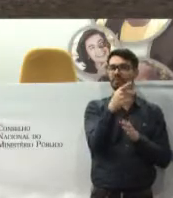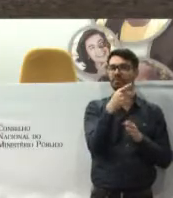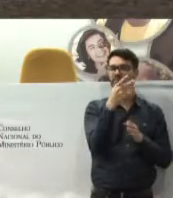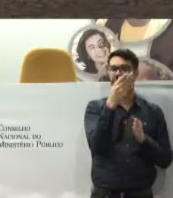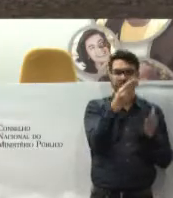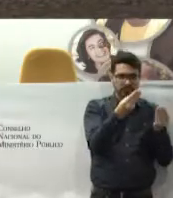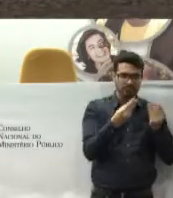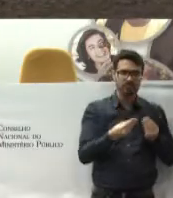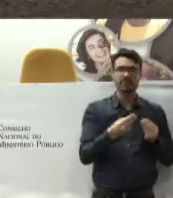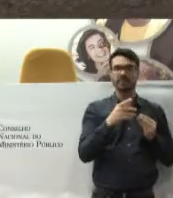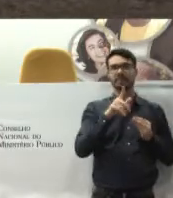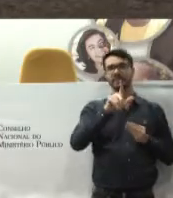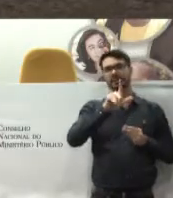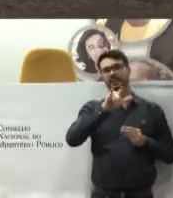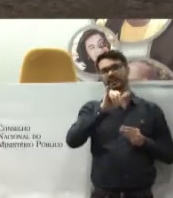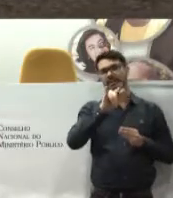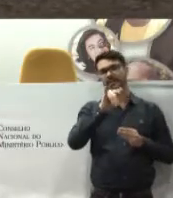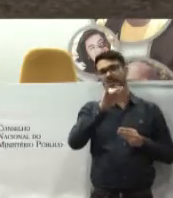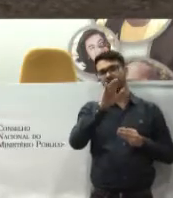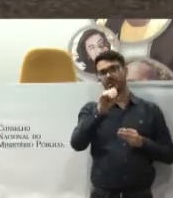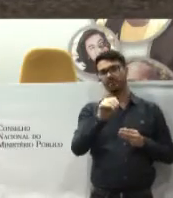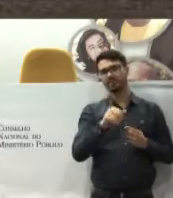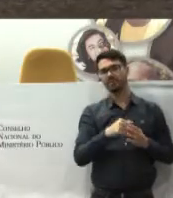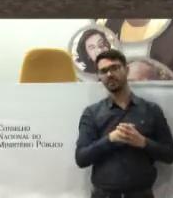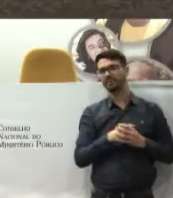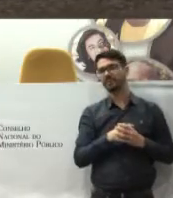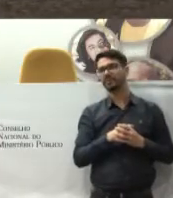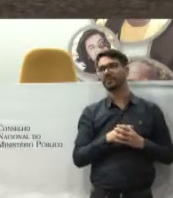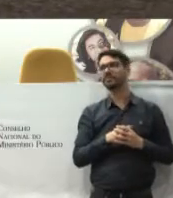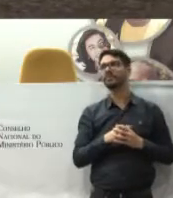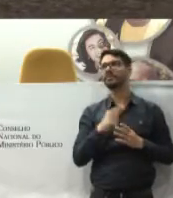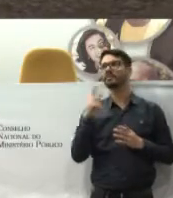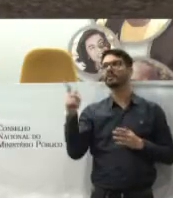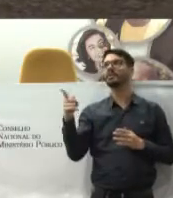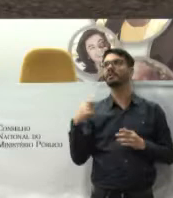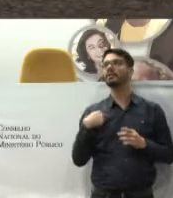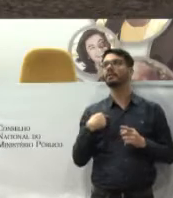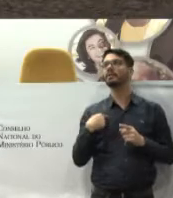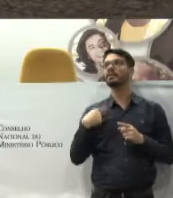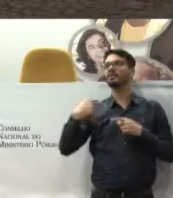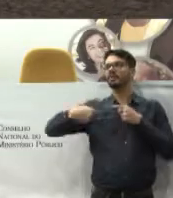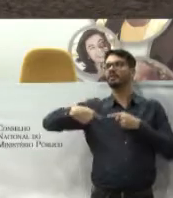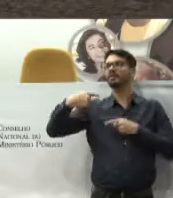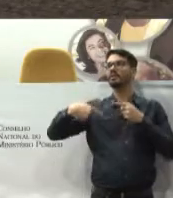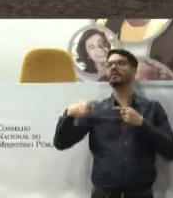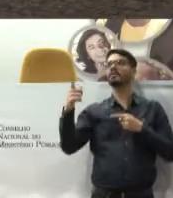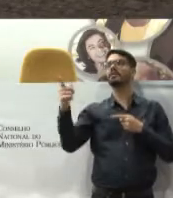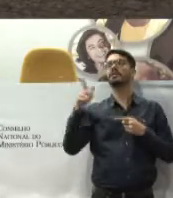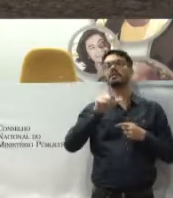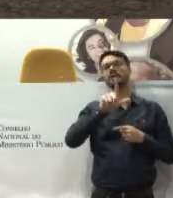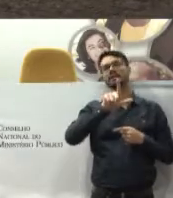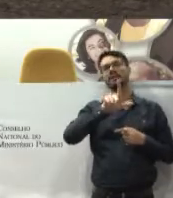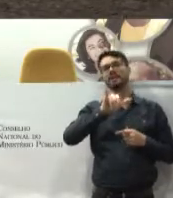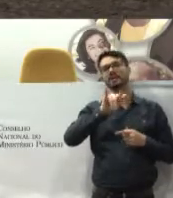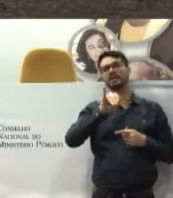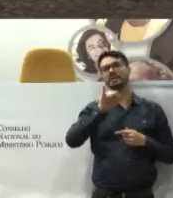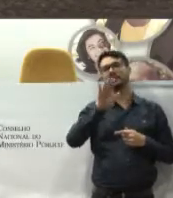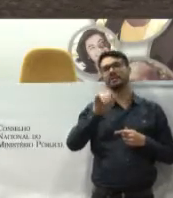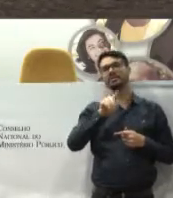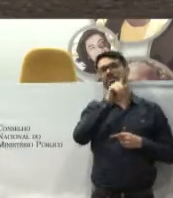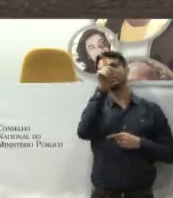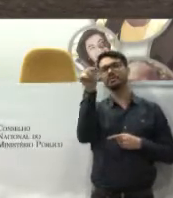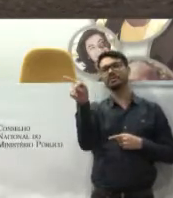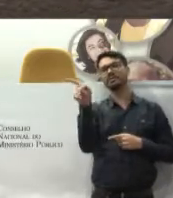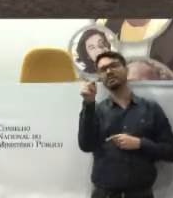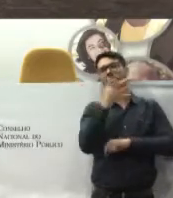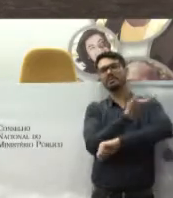concreto. Litígio que meu querido amigo Hermes Anetti Júnior e eu estamos envolvidos, que é o litígio do desastre